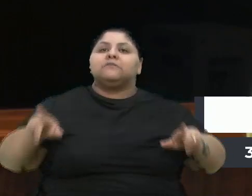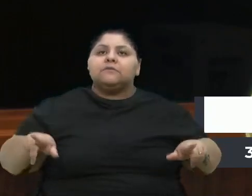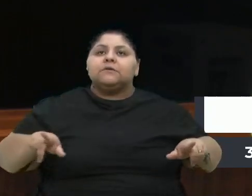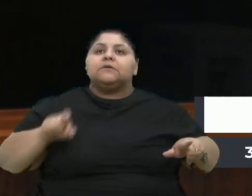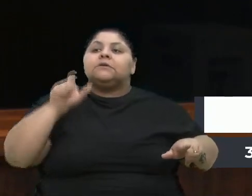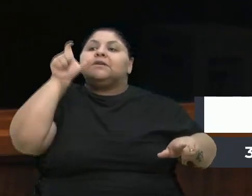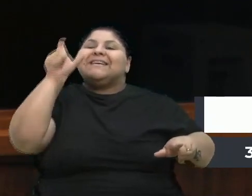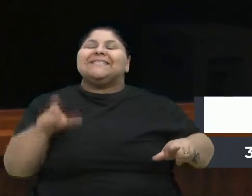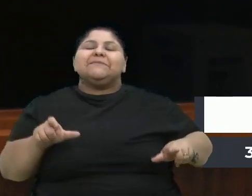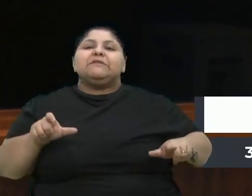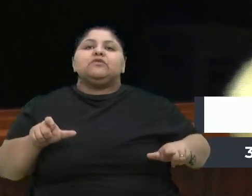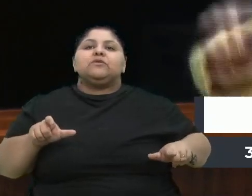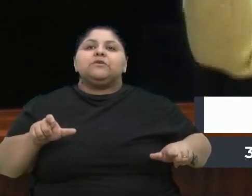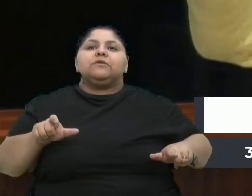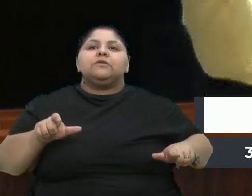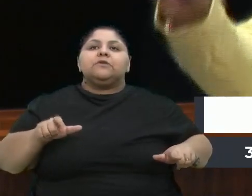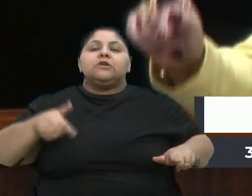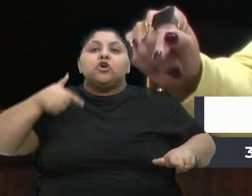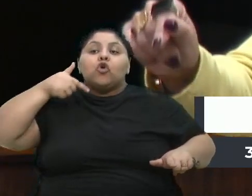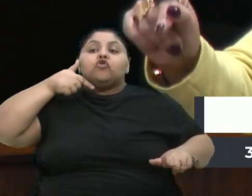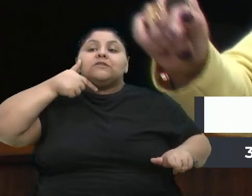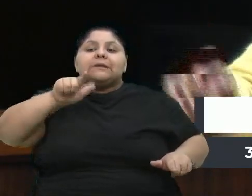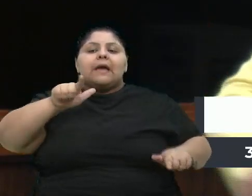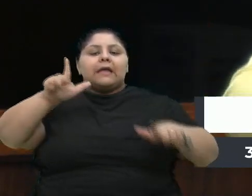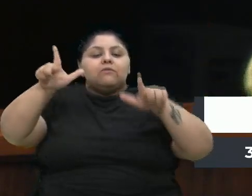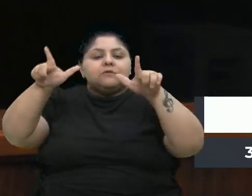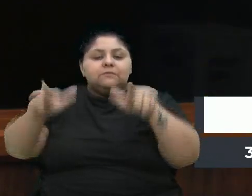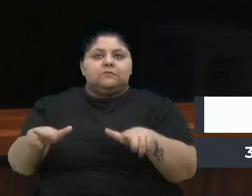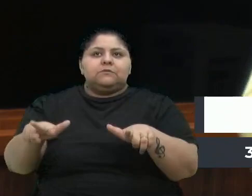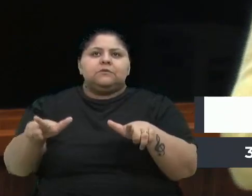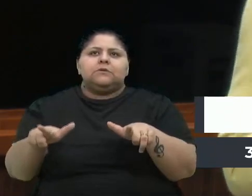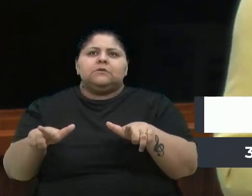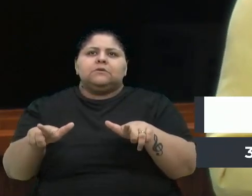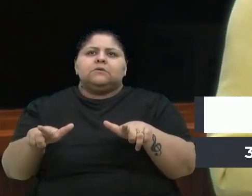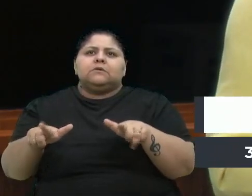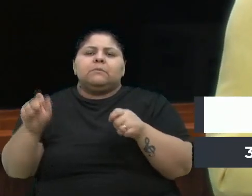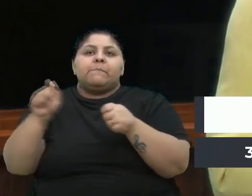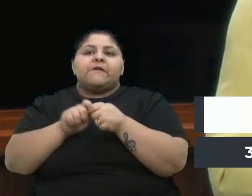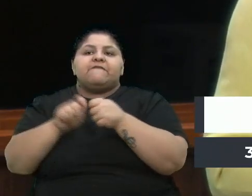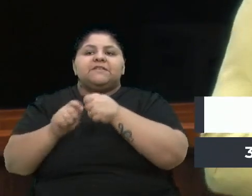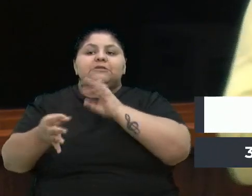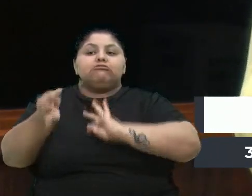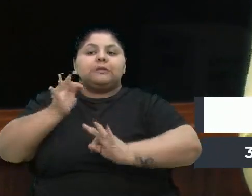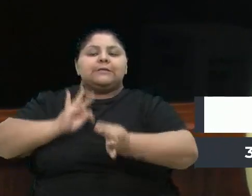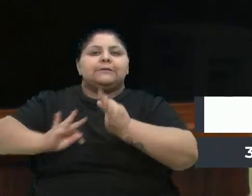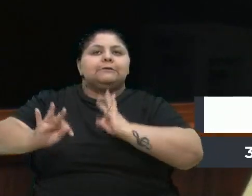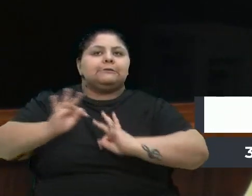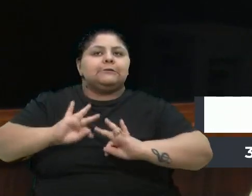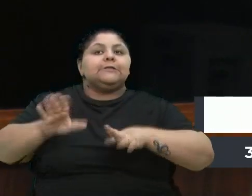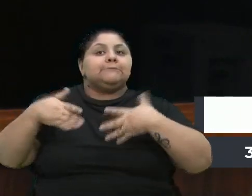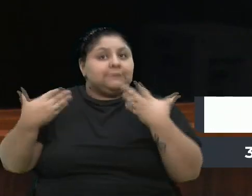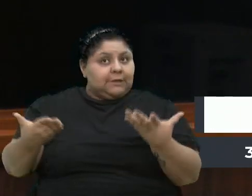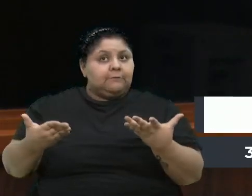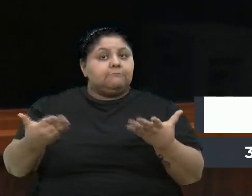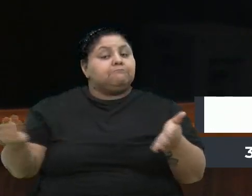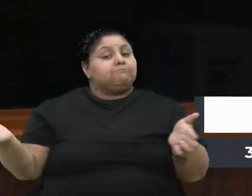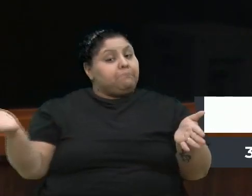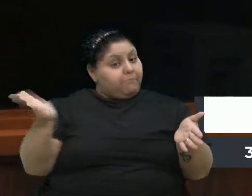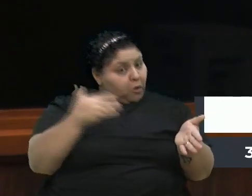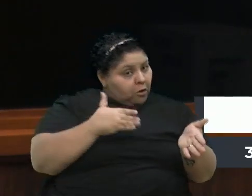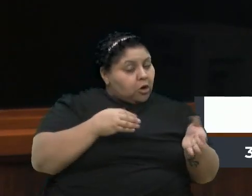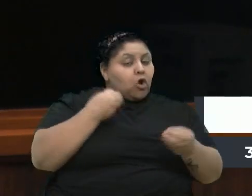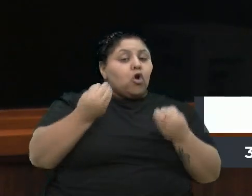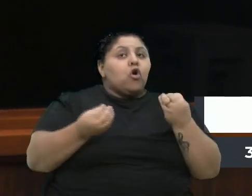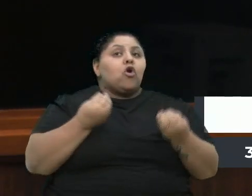pessoas conseguem um espaço para fazer esse seu tratamento. Então, vamos lá. O que